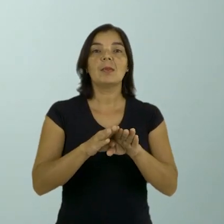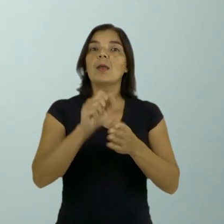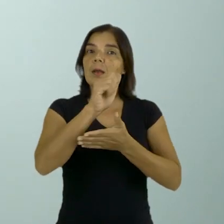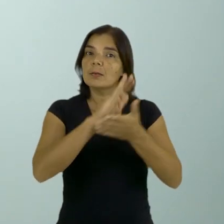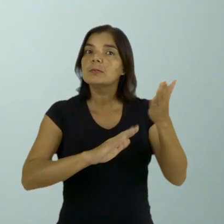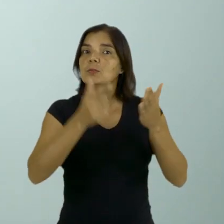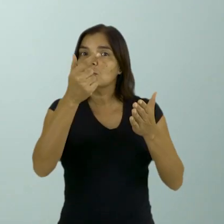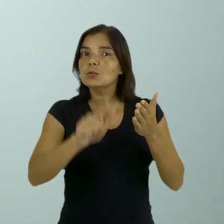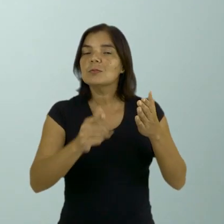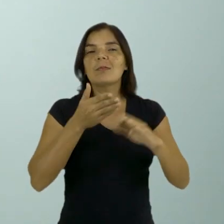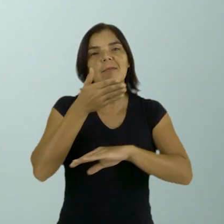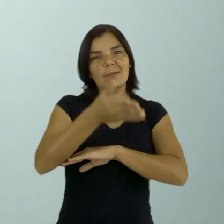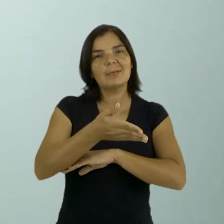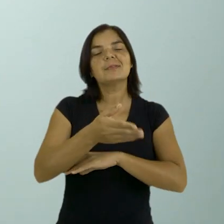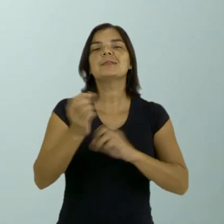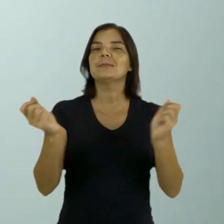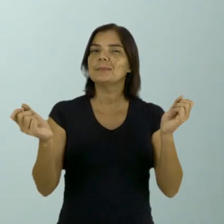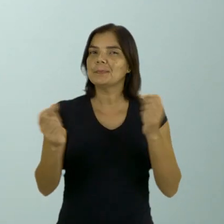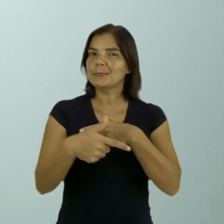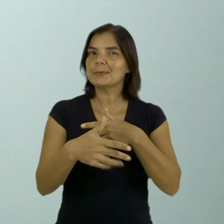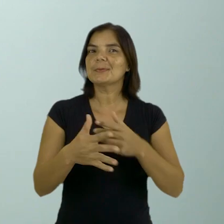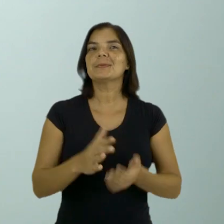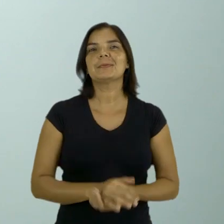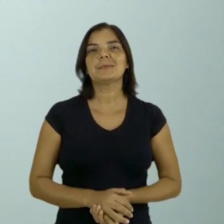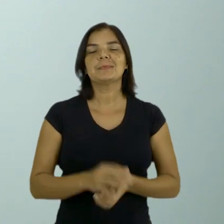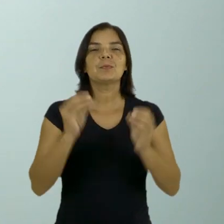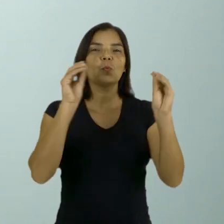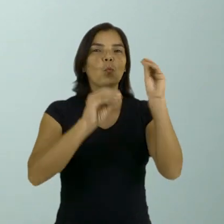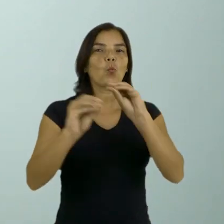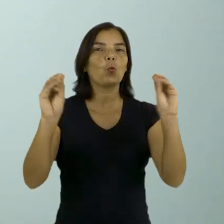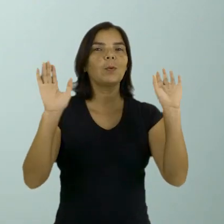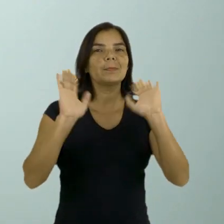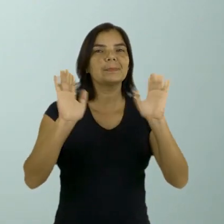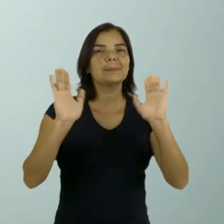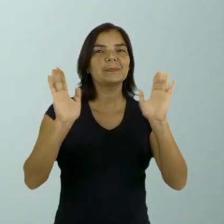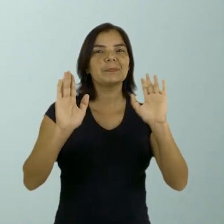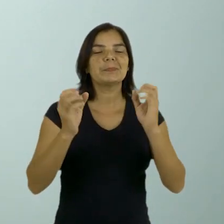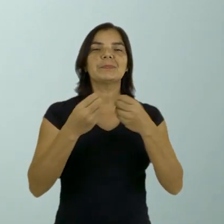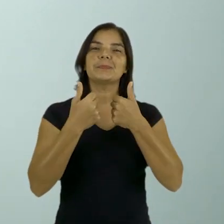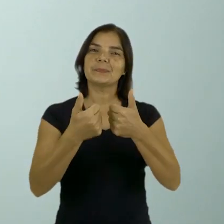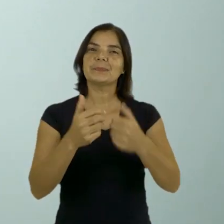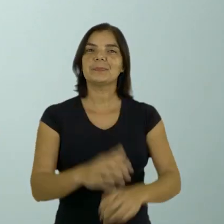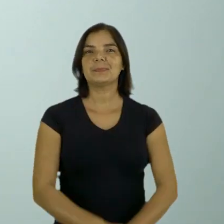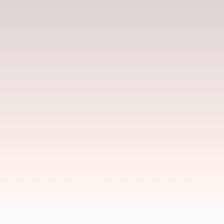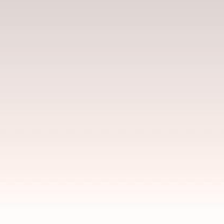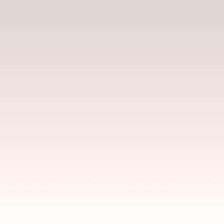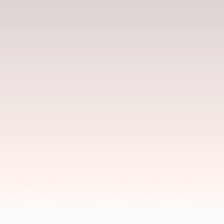as atividades, entra lá que está disponível. Então, um beijão, até a próxima e fique bem!